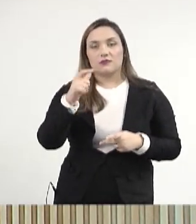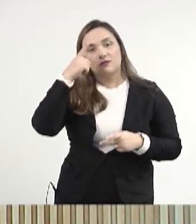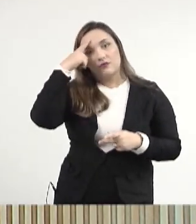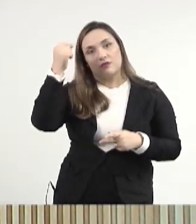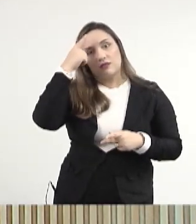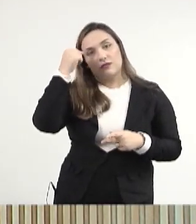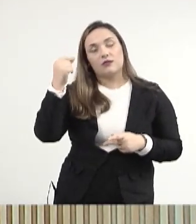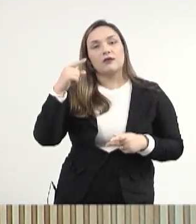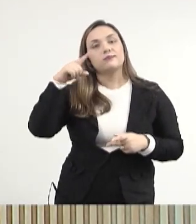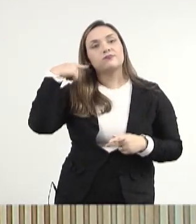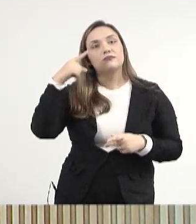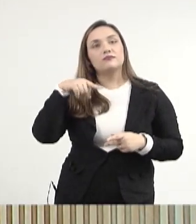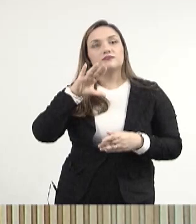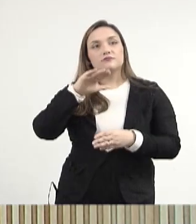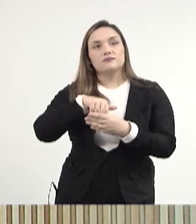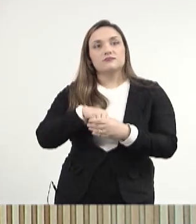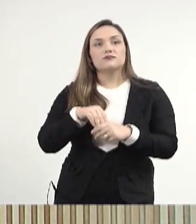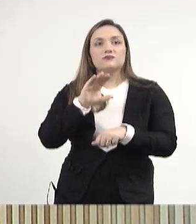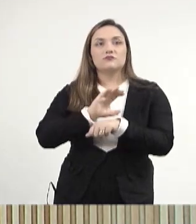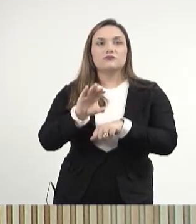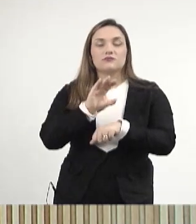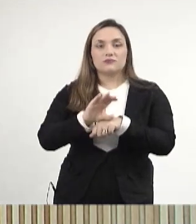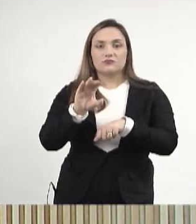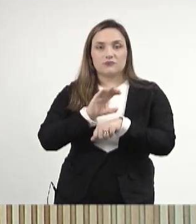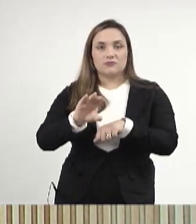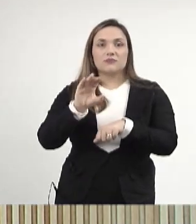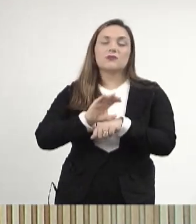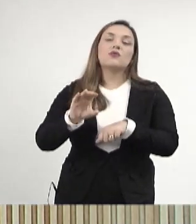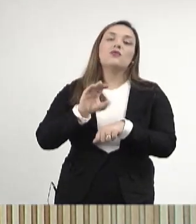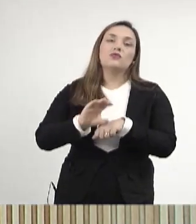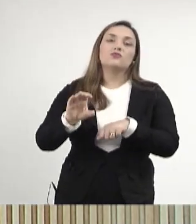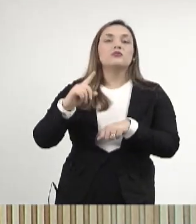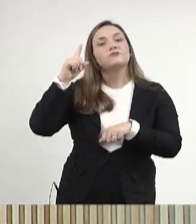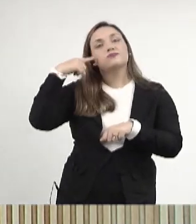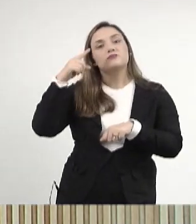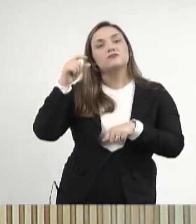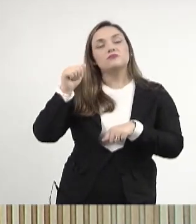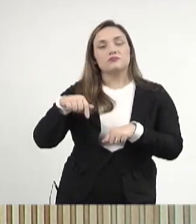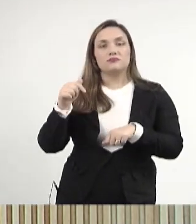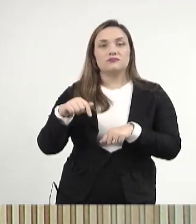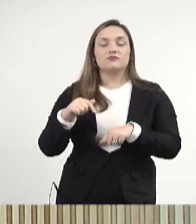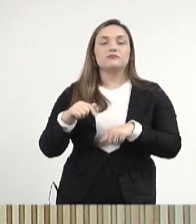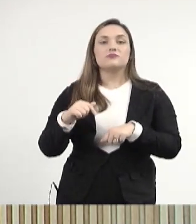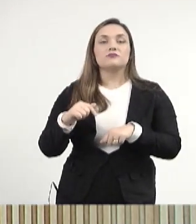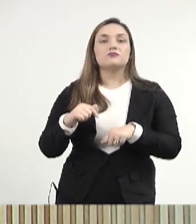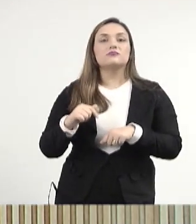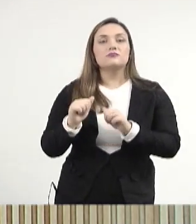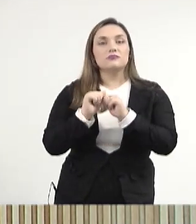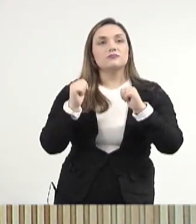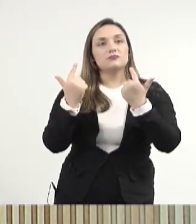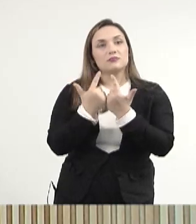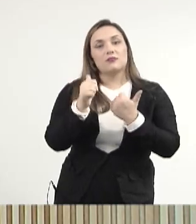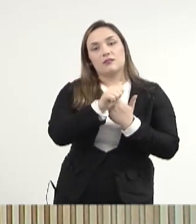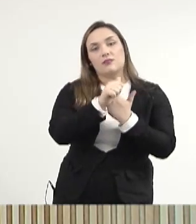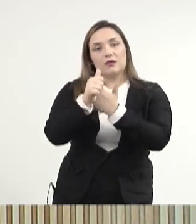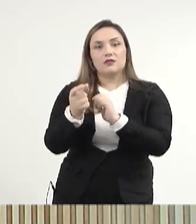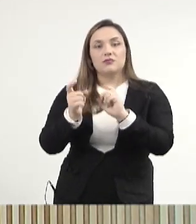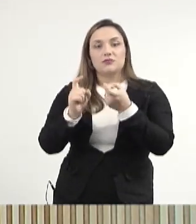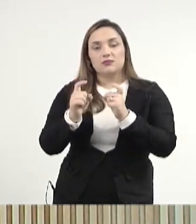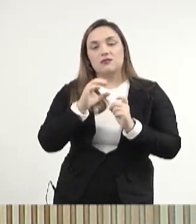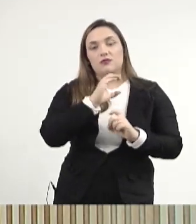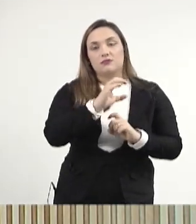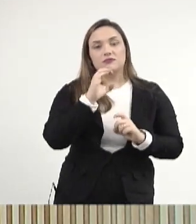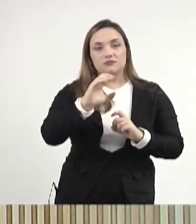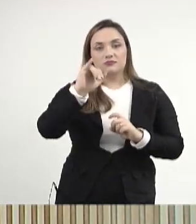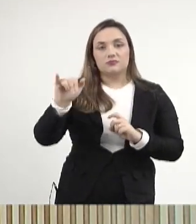Direito Eleitoral do curso de Direito de Universidade aqui da capital, aqui na Assembleia Legislativa. Eles acompanharam a reunião da Comissão